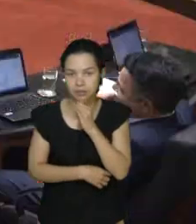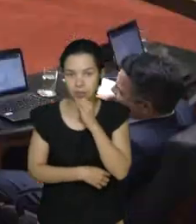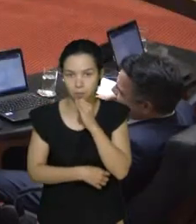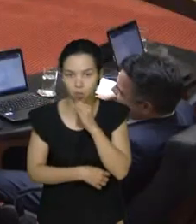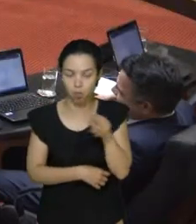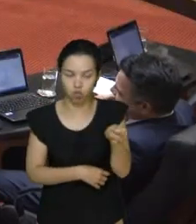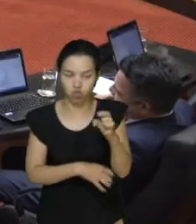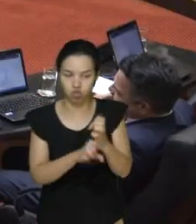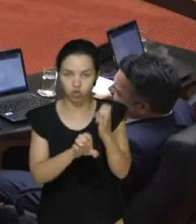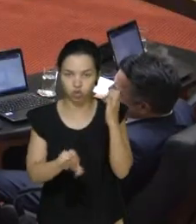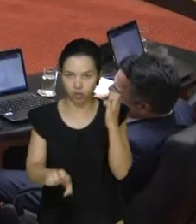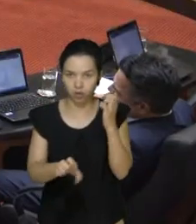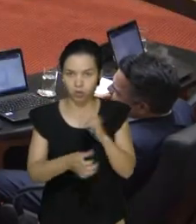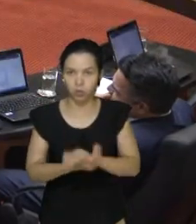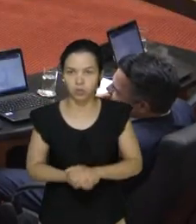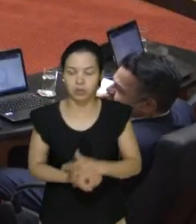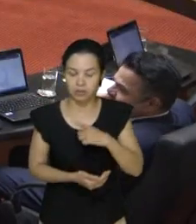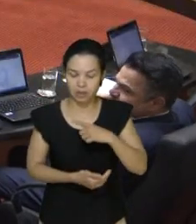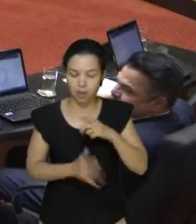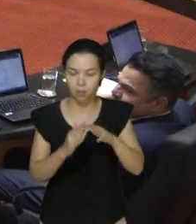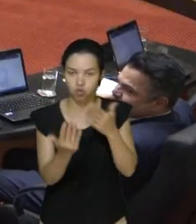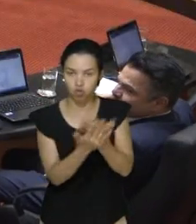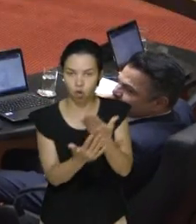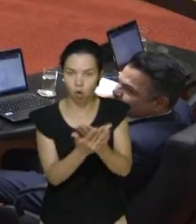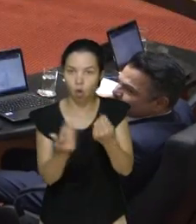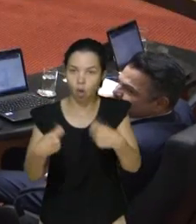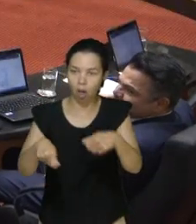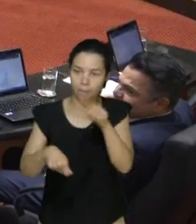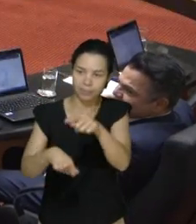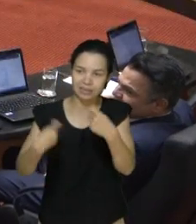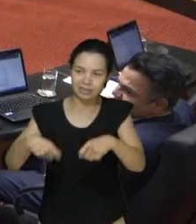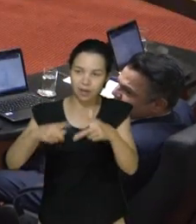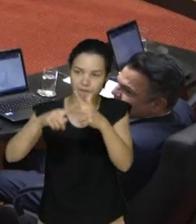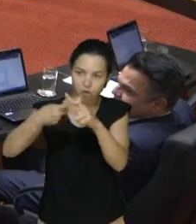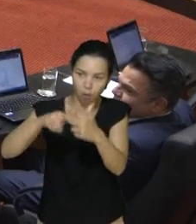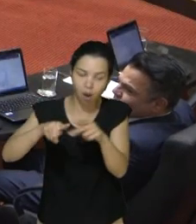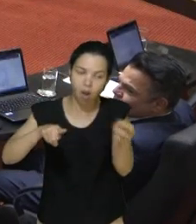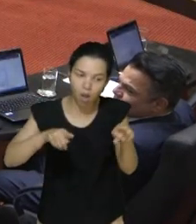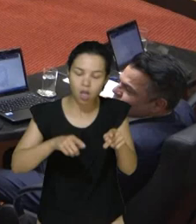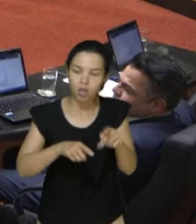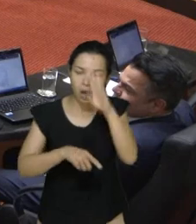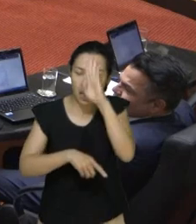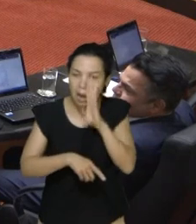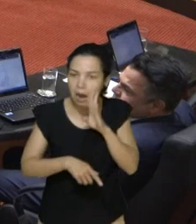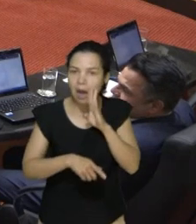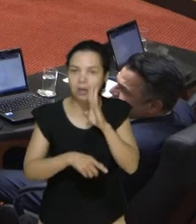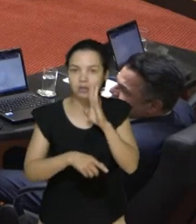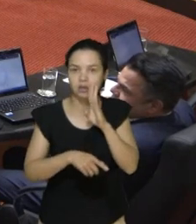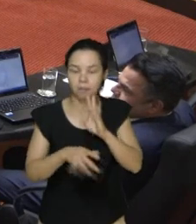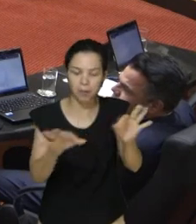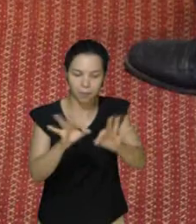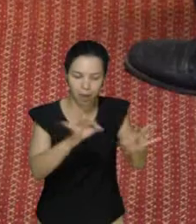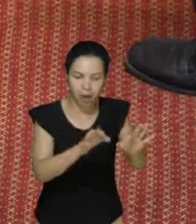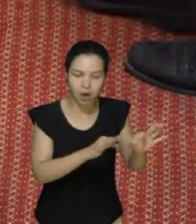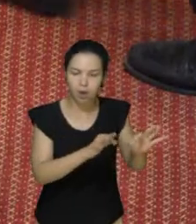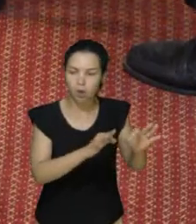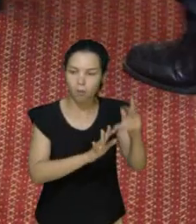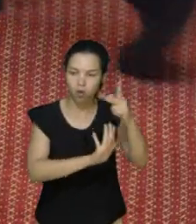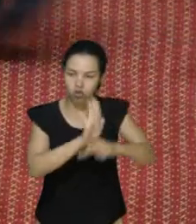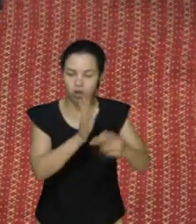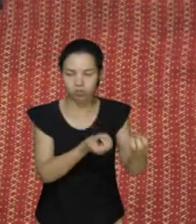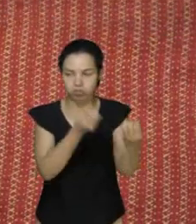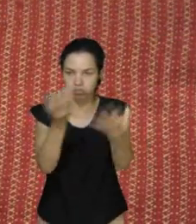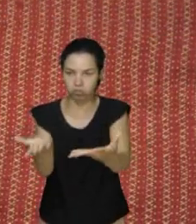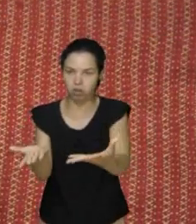engenheiro, tem uma escola que precisa de uma reforma de um ginásio, ele faz o projeto e doa o projeto. E o Estado vai dar